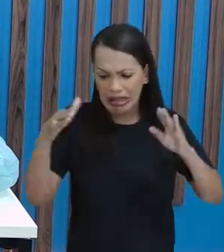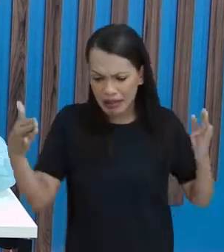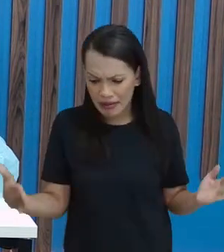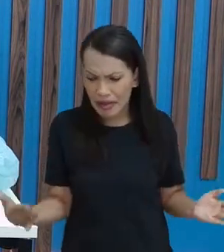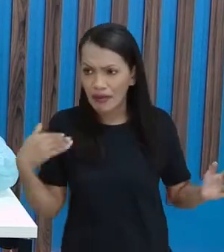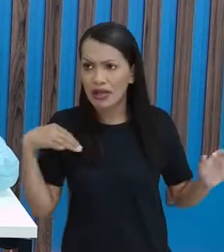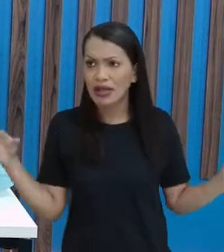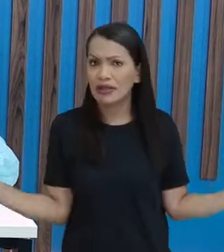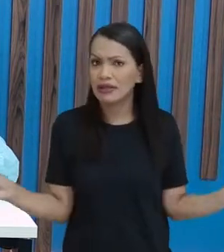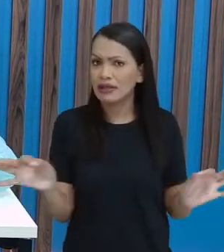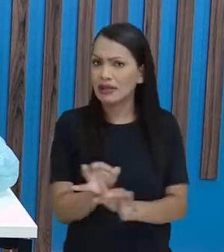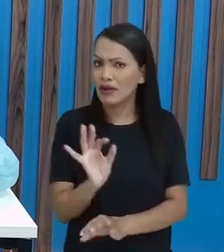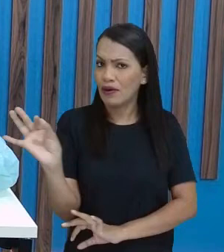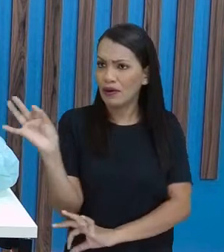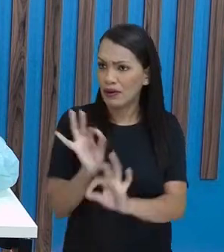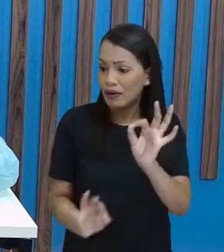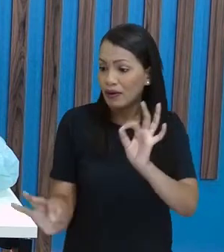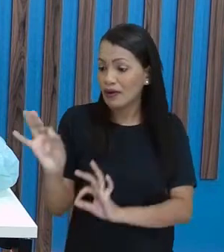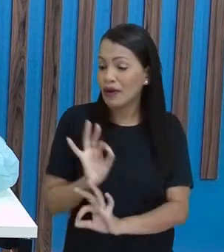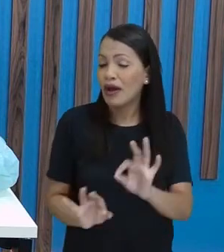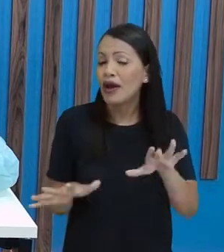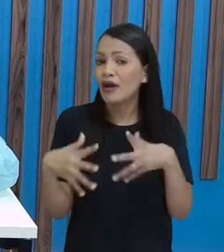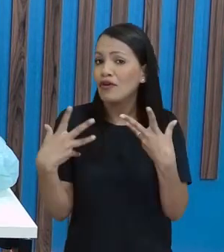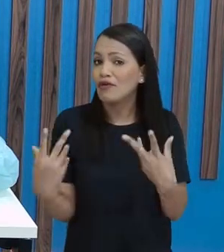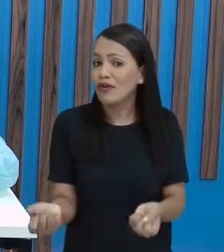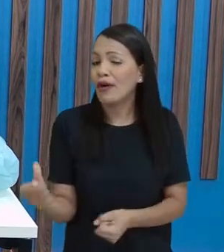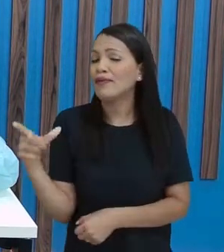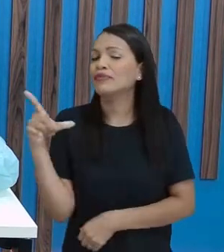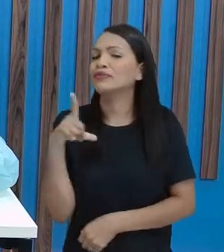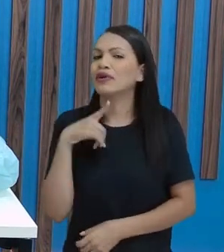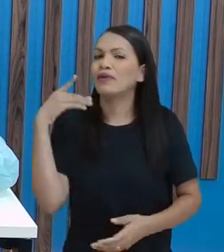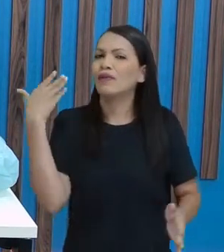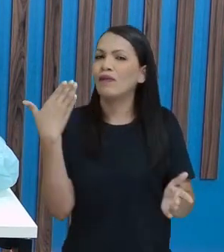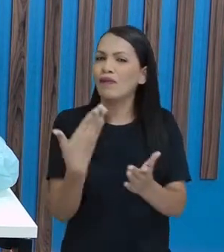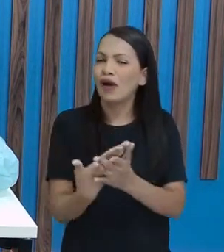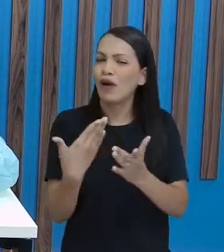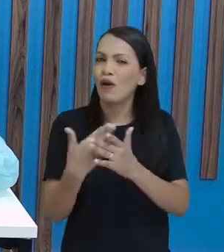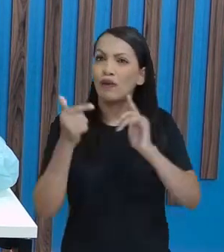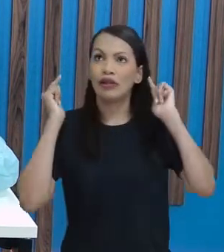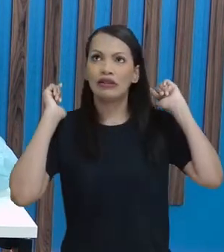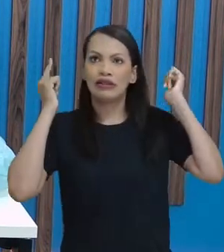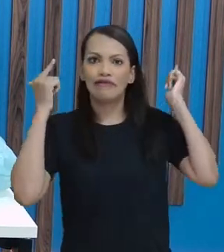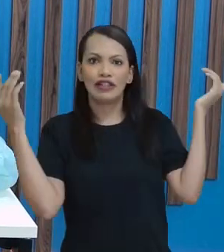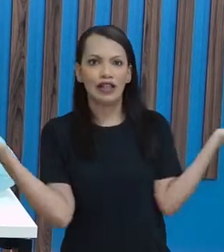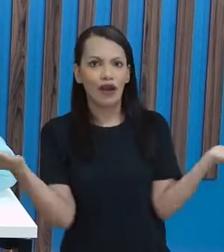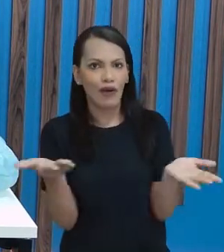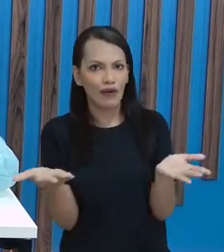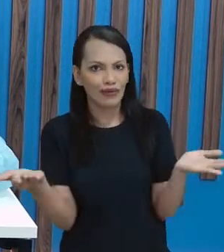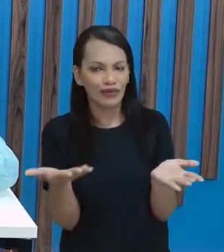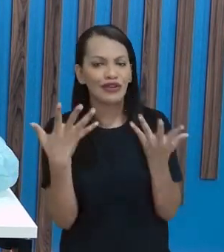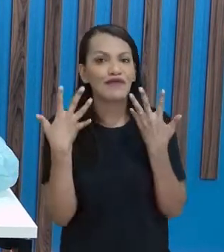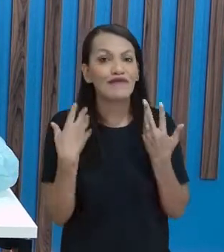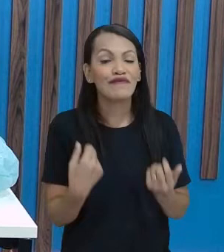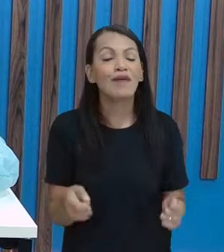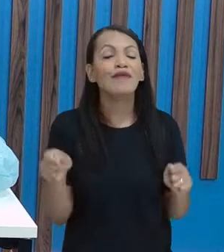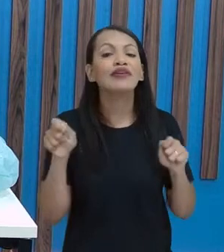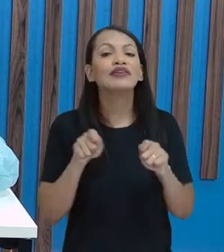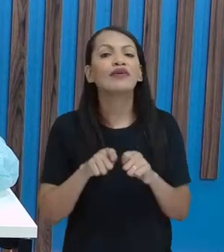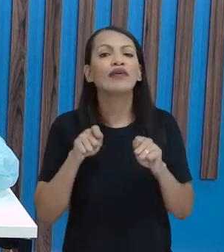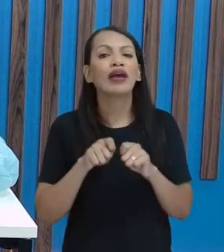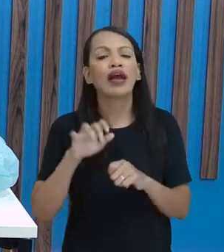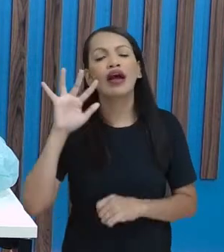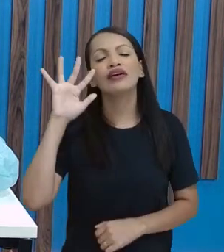estava terminando de arrumar. E aí, vamos ter uma aula bem divertida hoje. Hoje vamos resolver